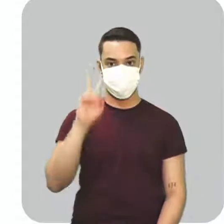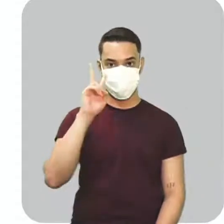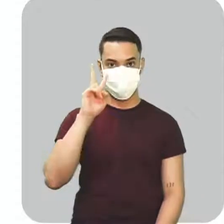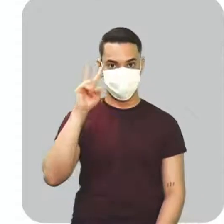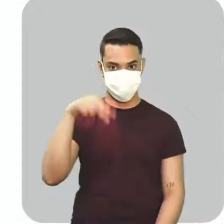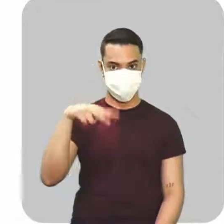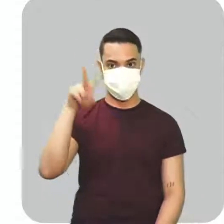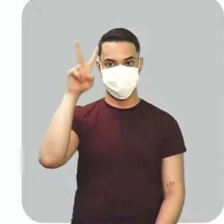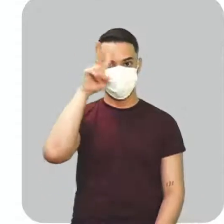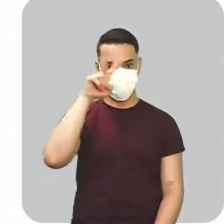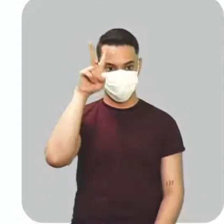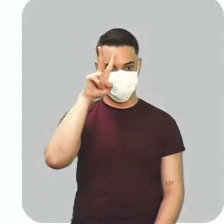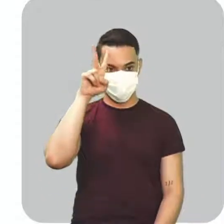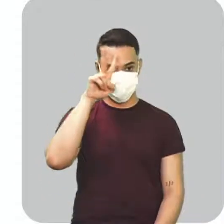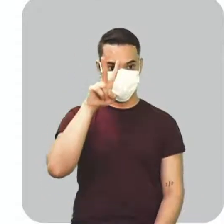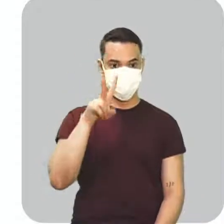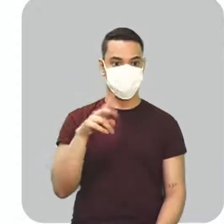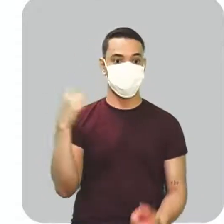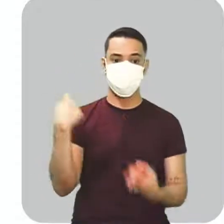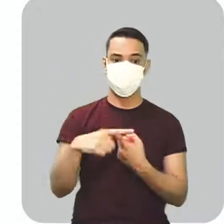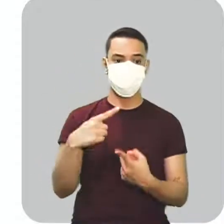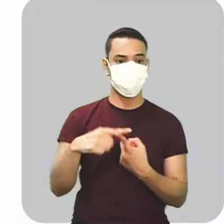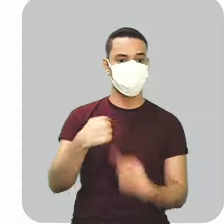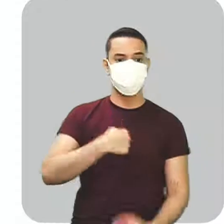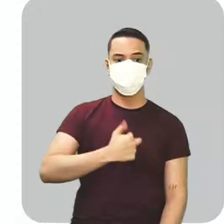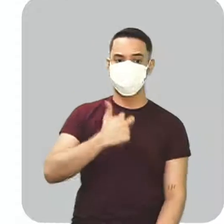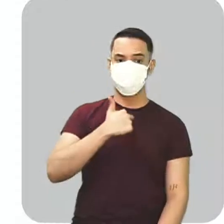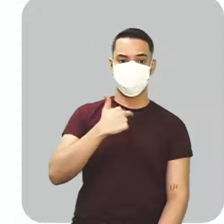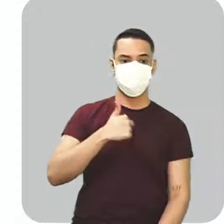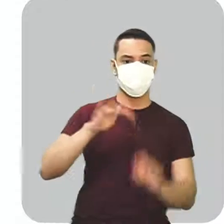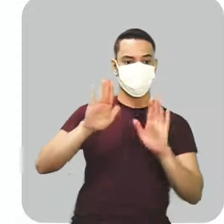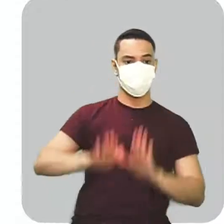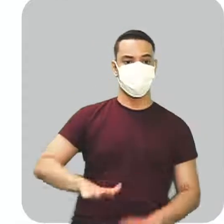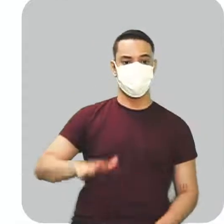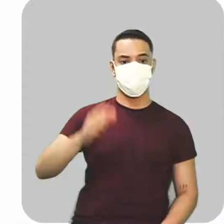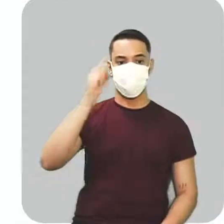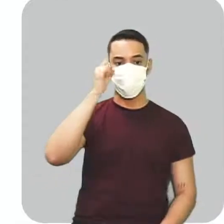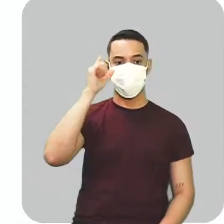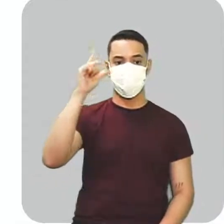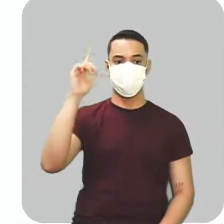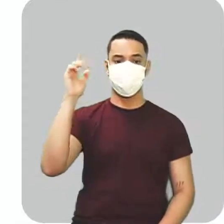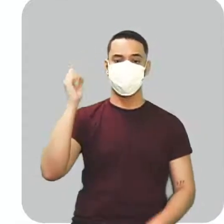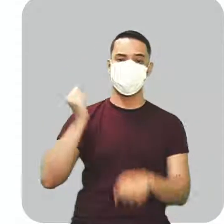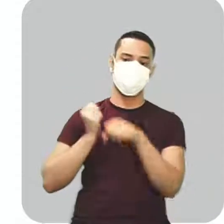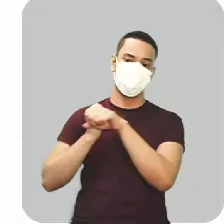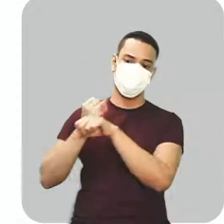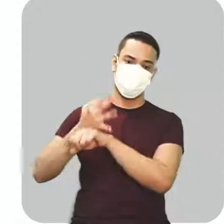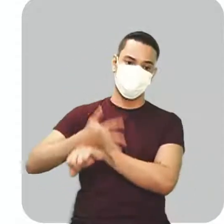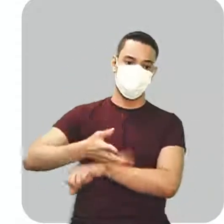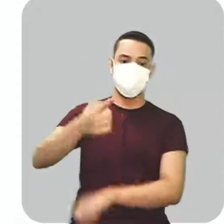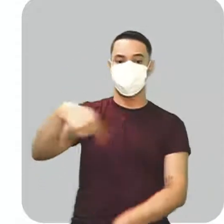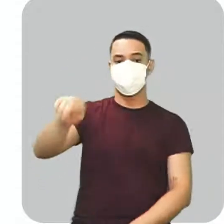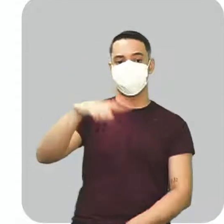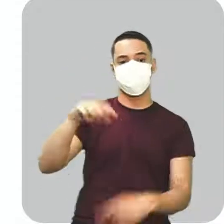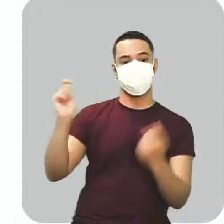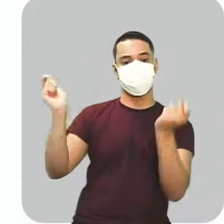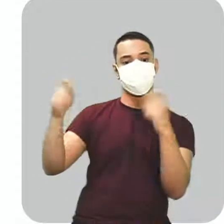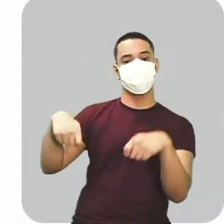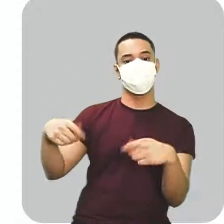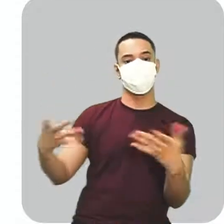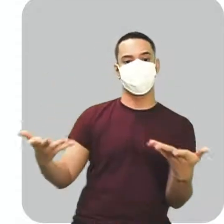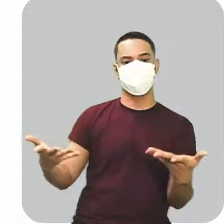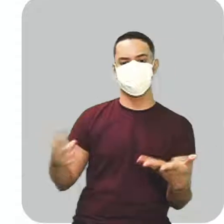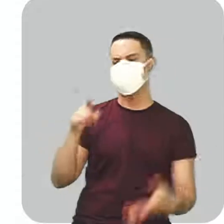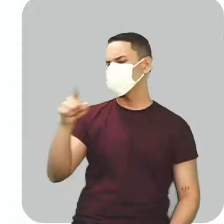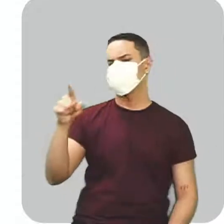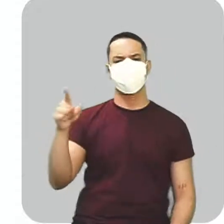em quadrinho. Ó. Por que eu não posso ficar acordado até tarde? E vocês podem? Isso não